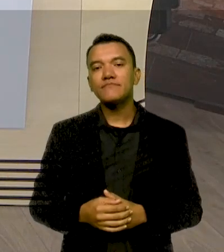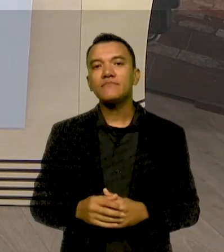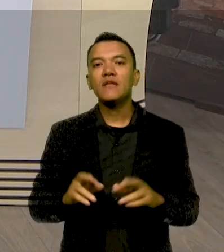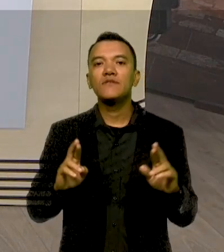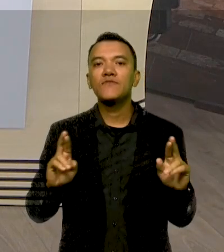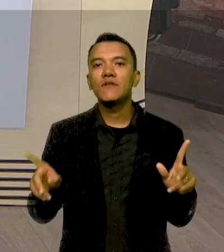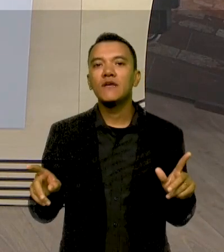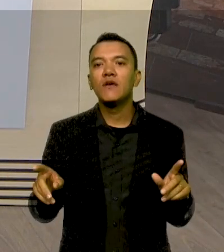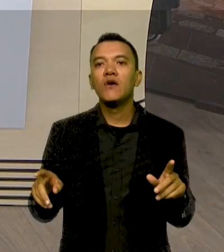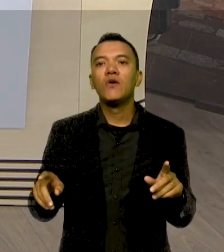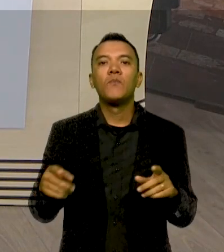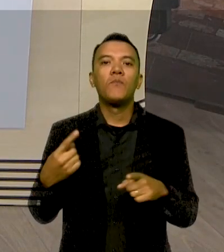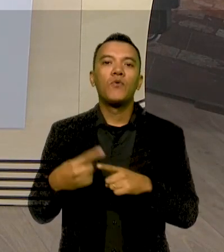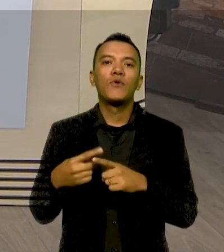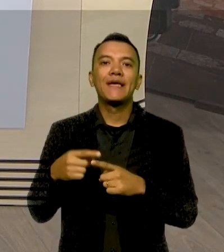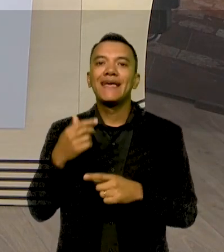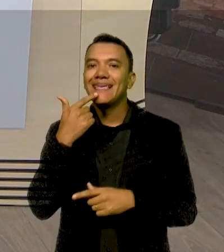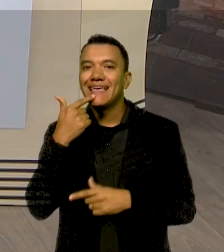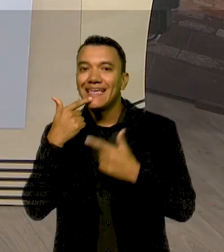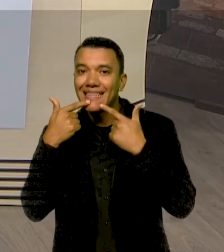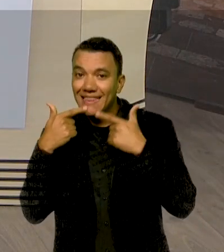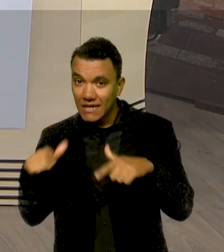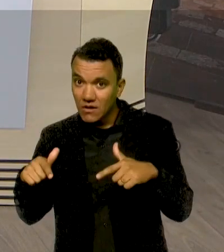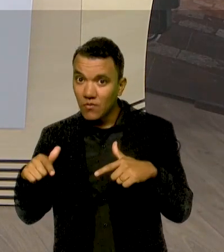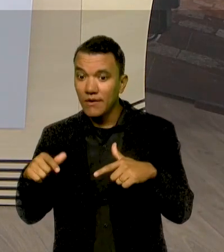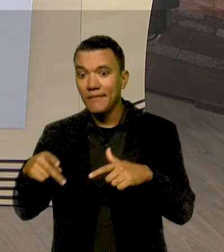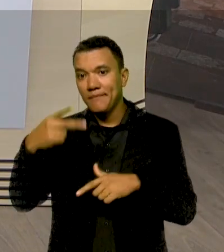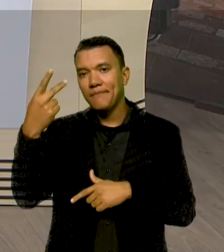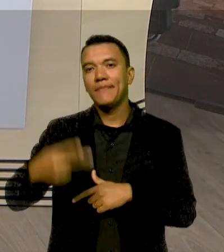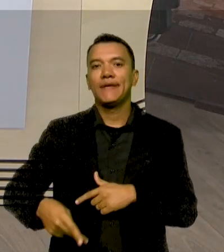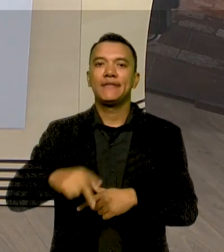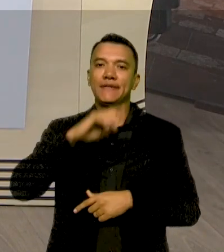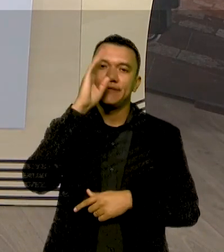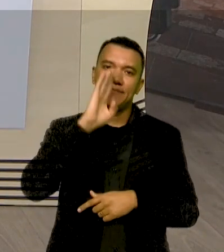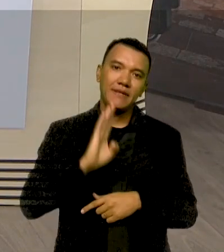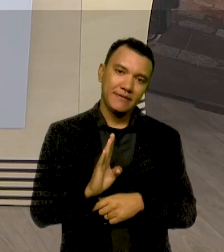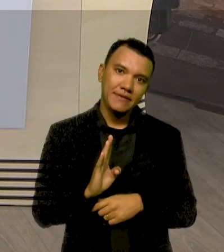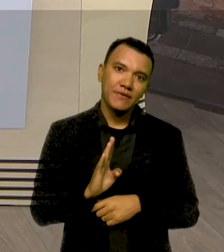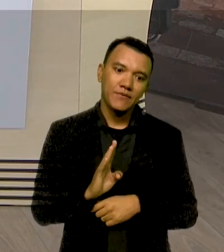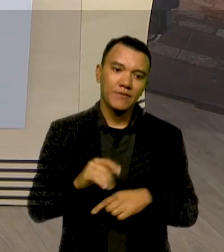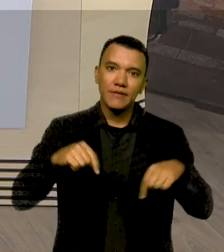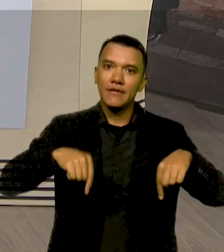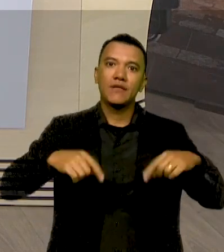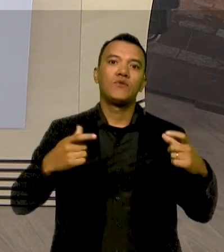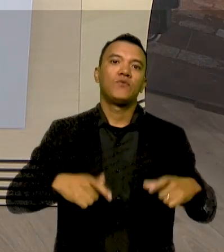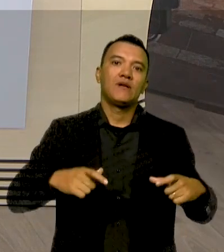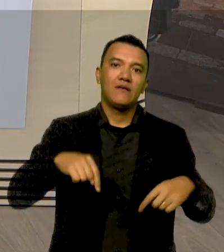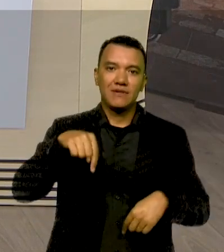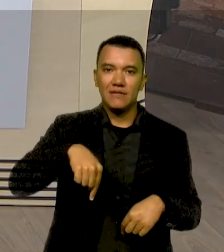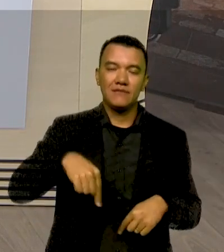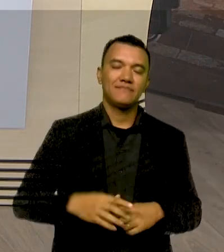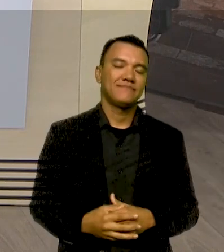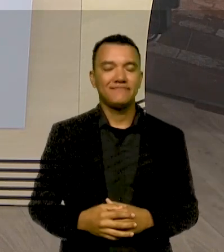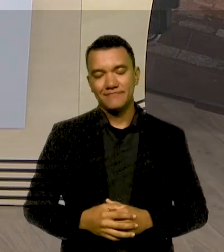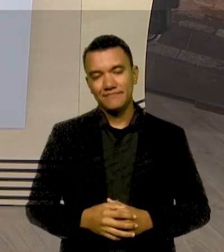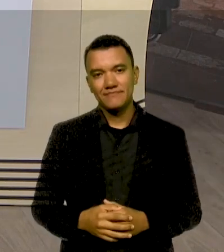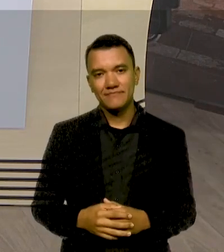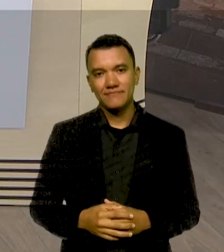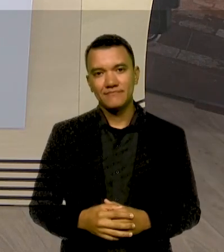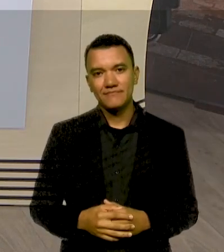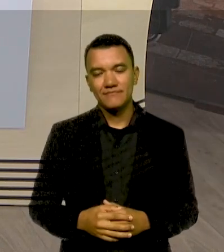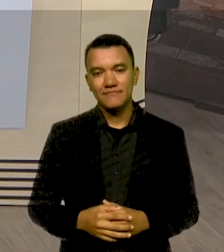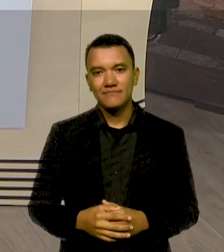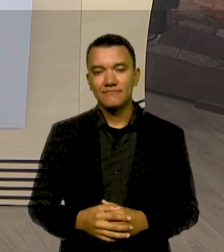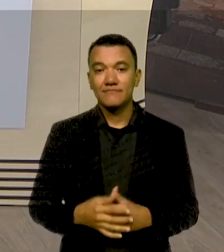porque é uma língua do nosso país. É uma língua nossa, ela é nacional, ela é local, sabe? Certo.